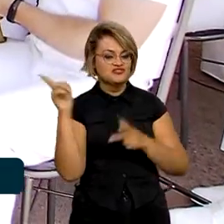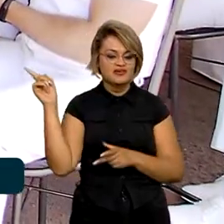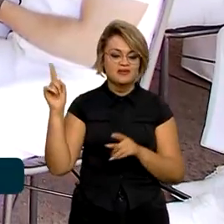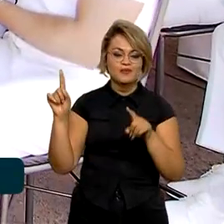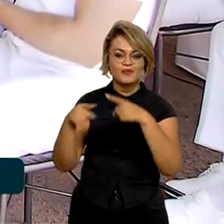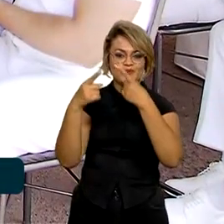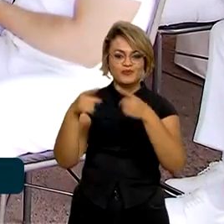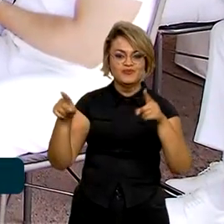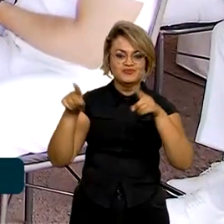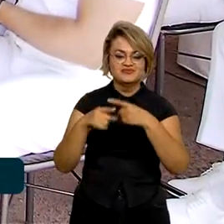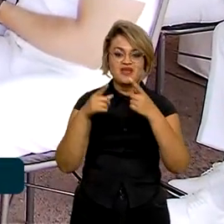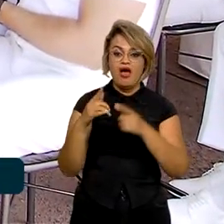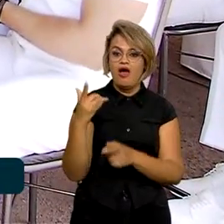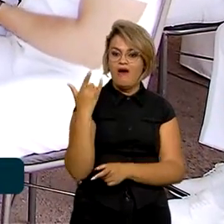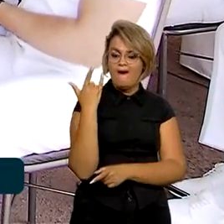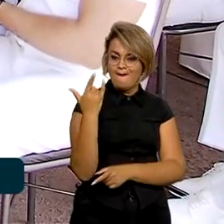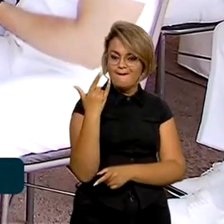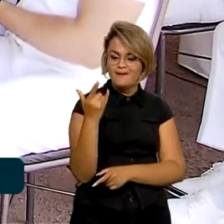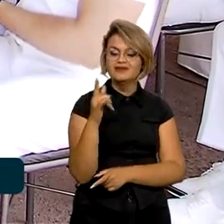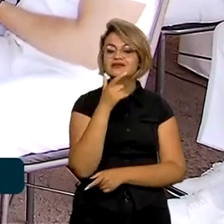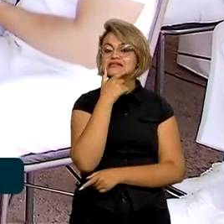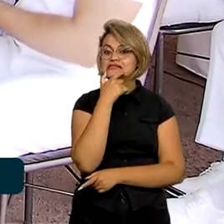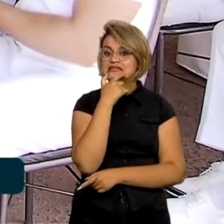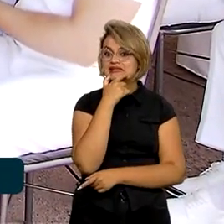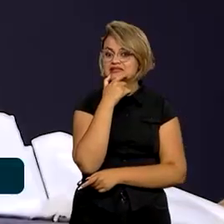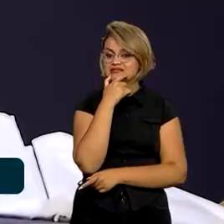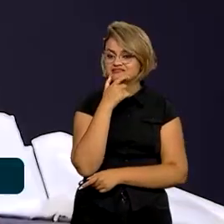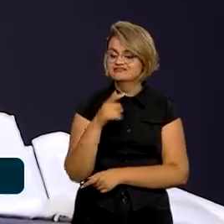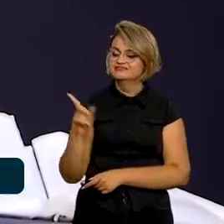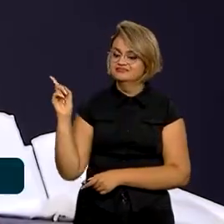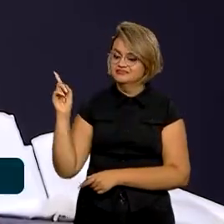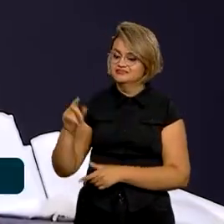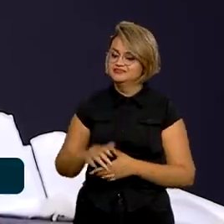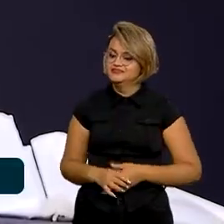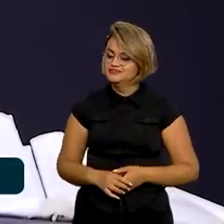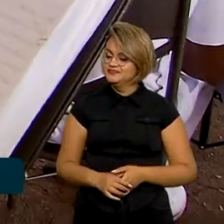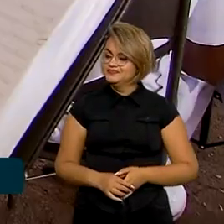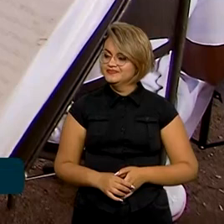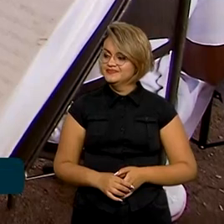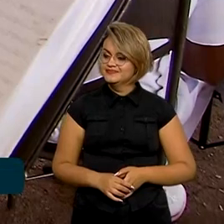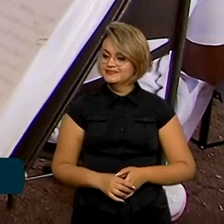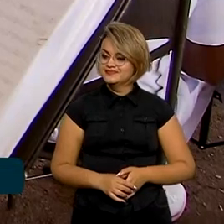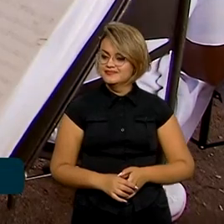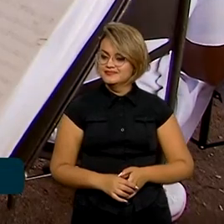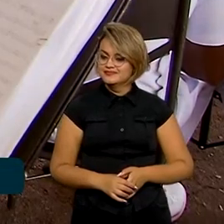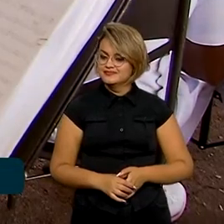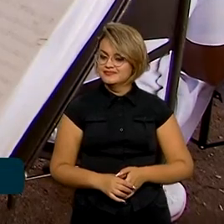do rock britânico, tocado por militares.